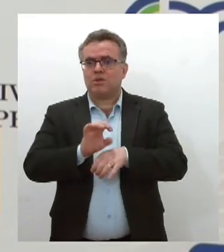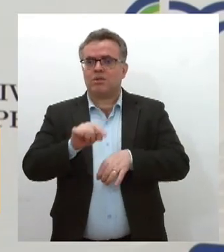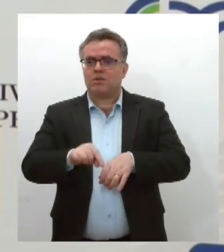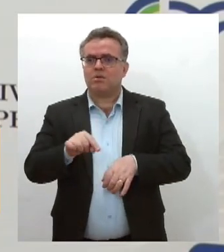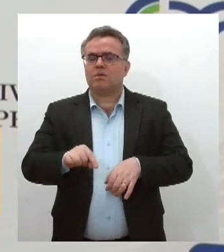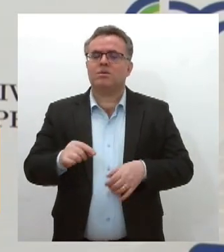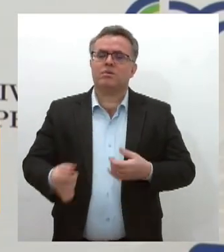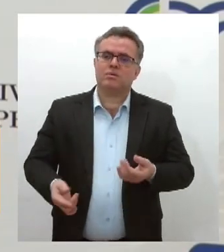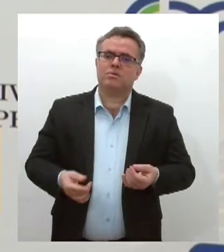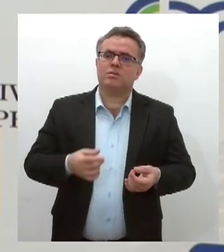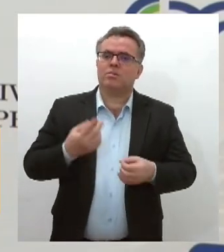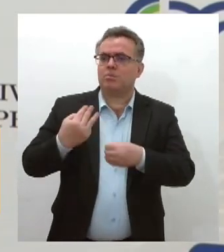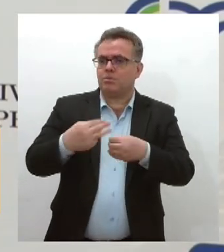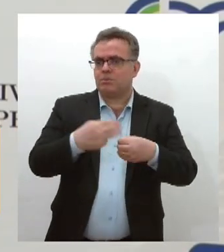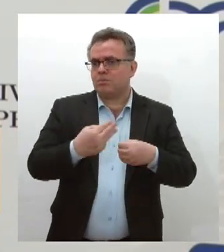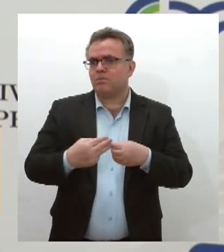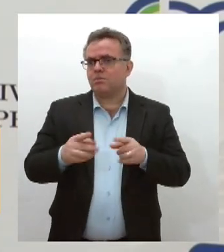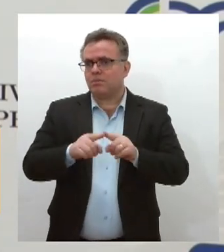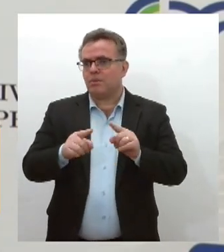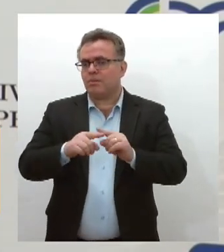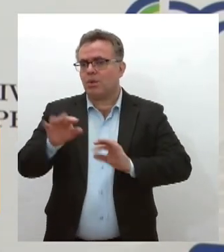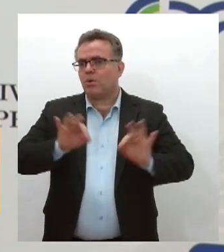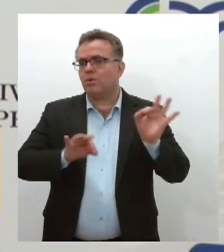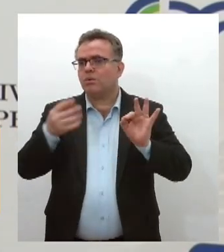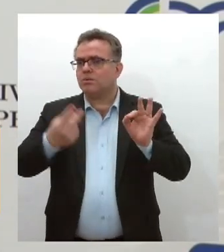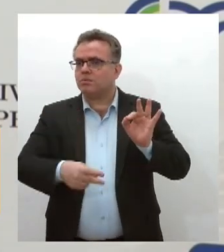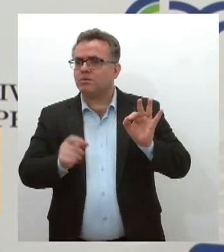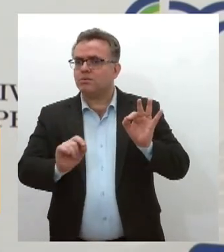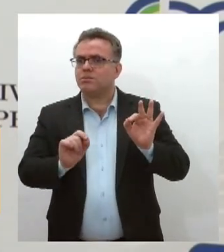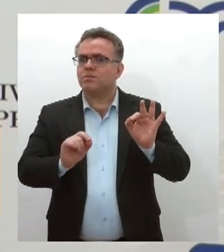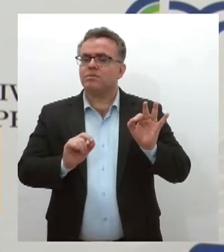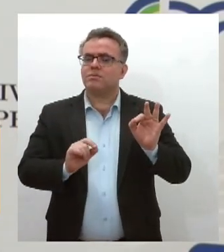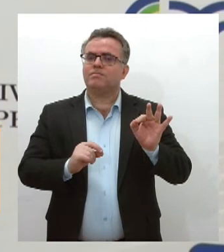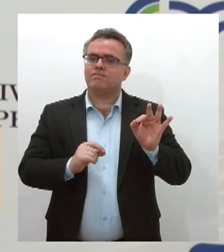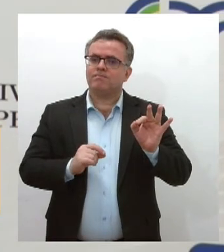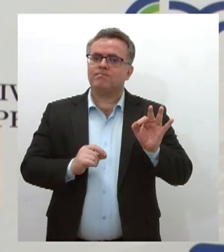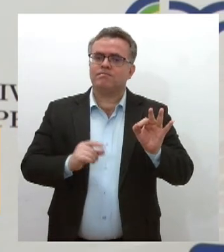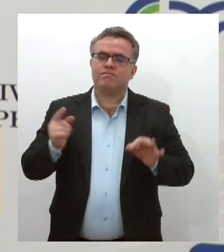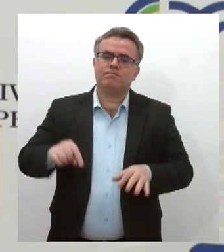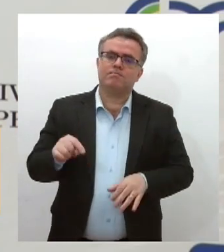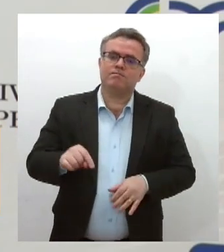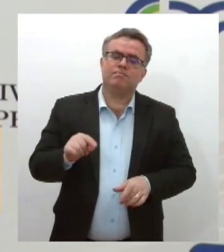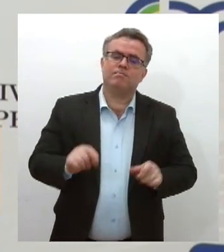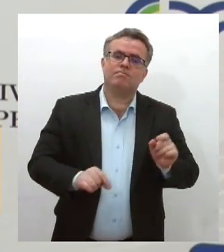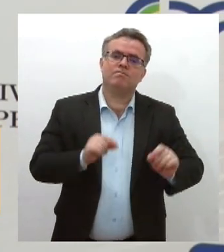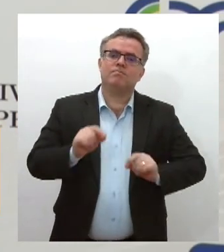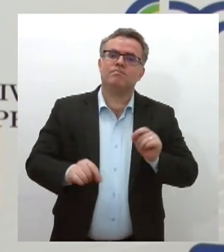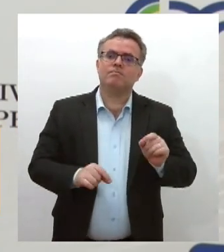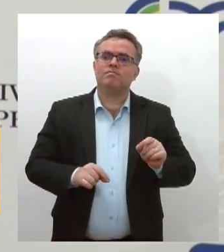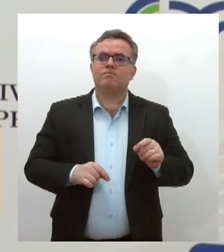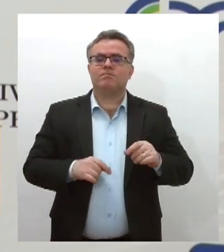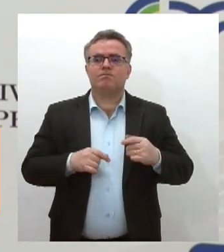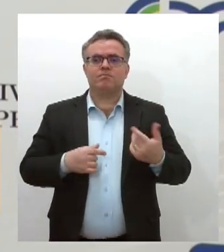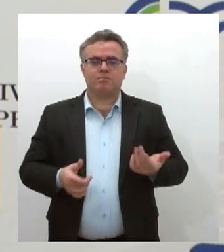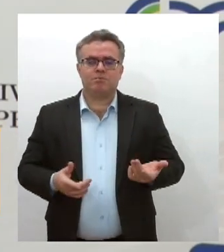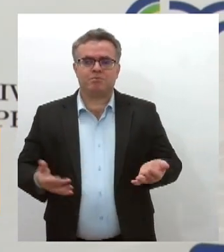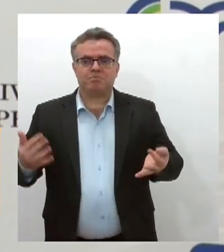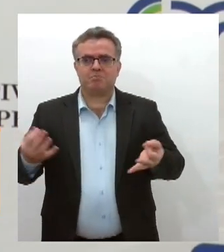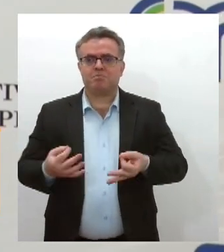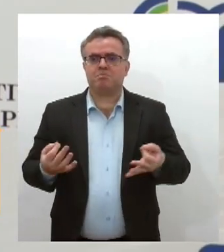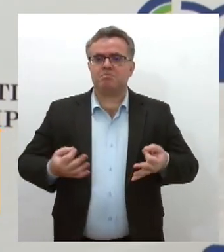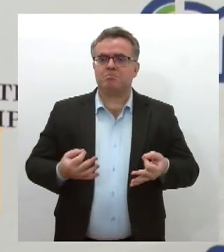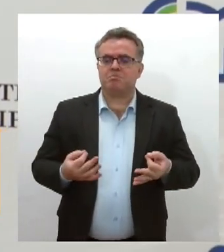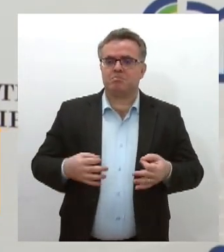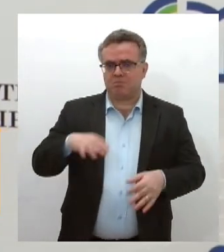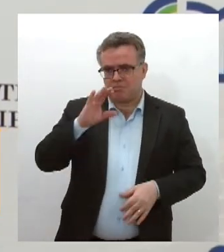preciso compreender como é que os poderes se organizam, porque o cidadão, ele exerce com maior plenitude a sua cidadania